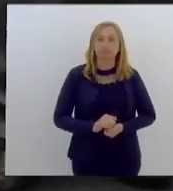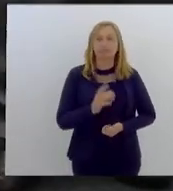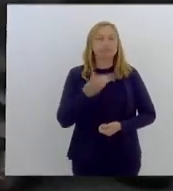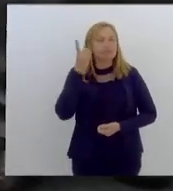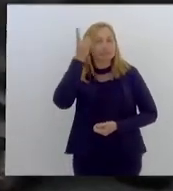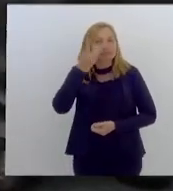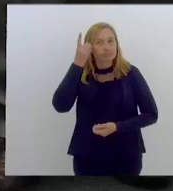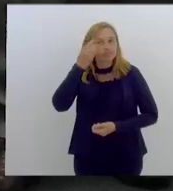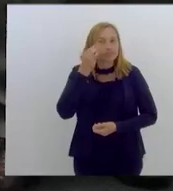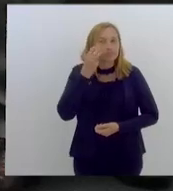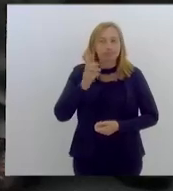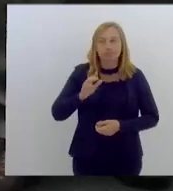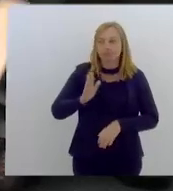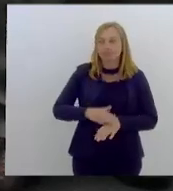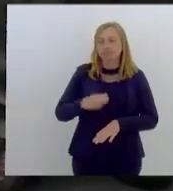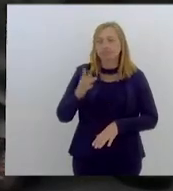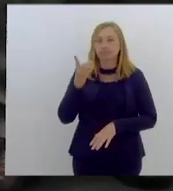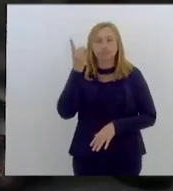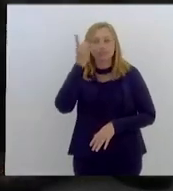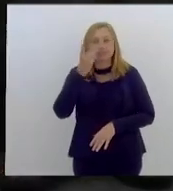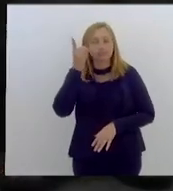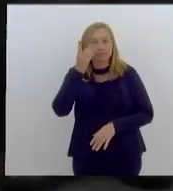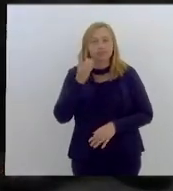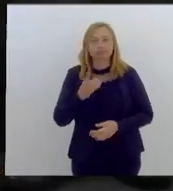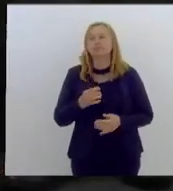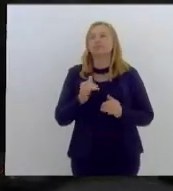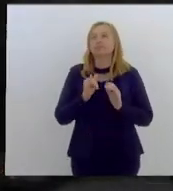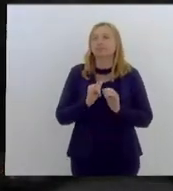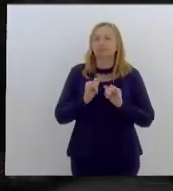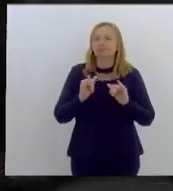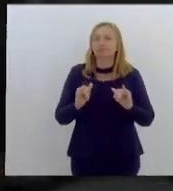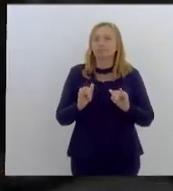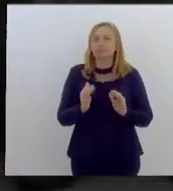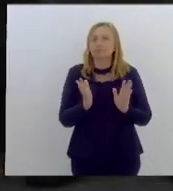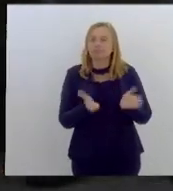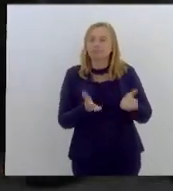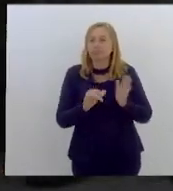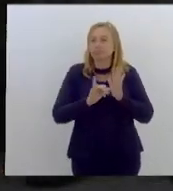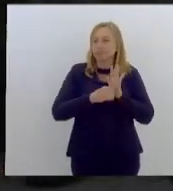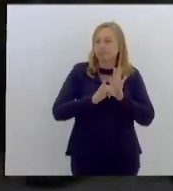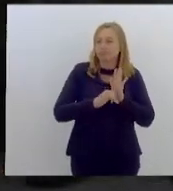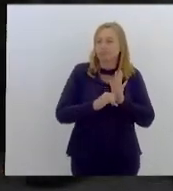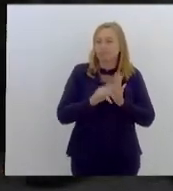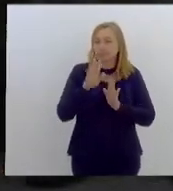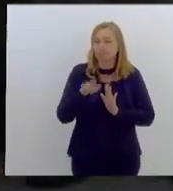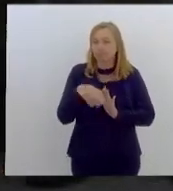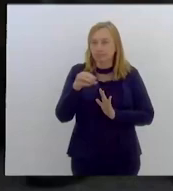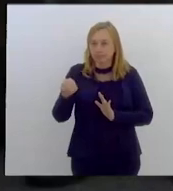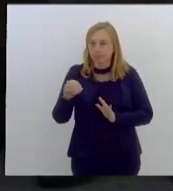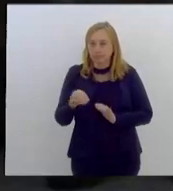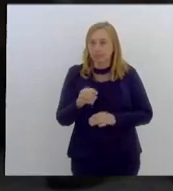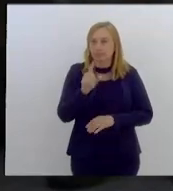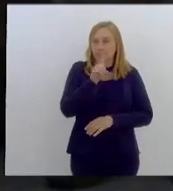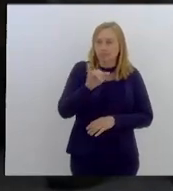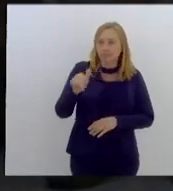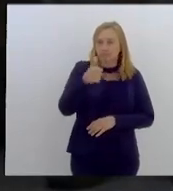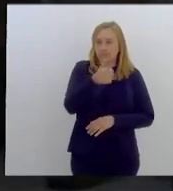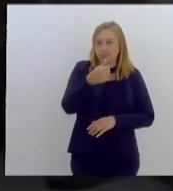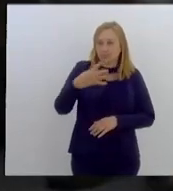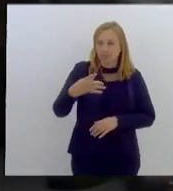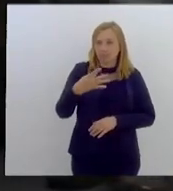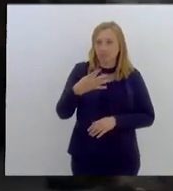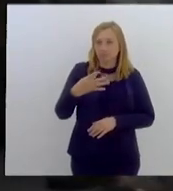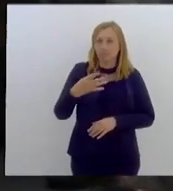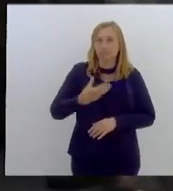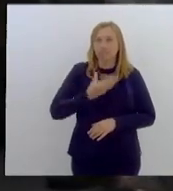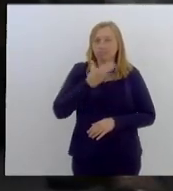Deputado Valdec e demais deputados, foi publicado hoje no Diário Oficial da União, dia 14 de dezembro